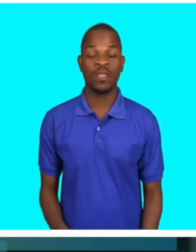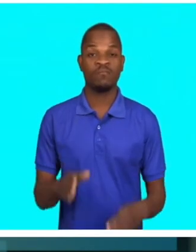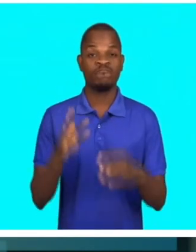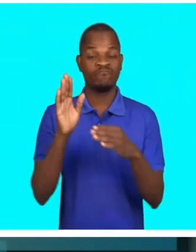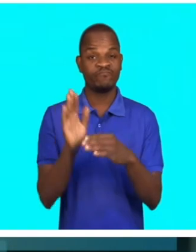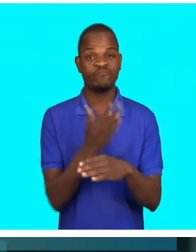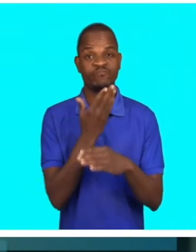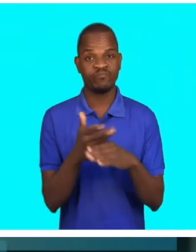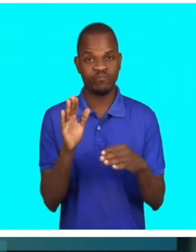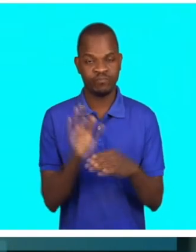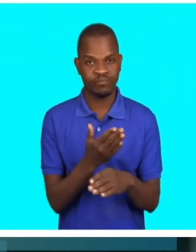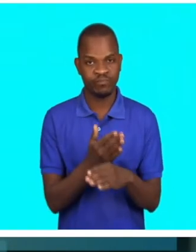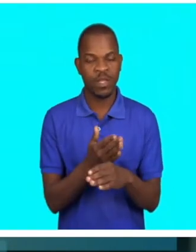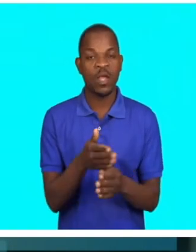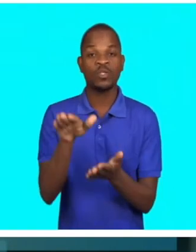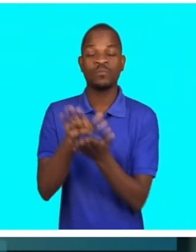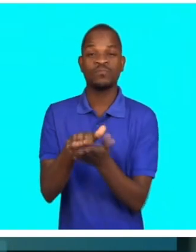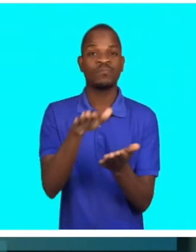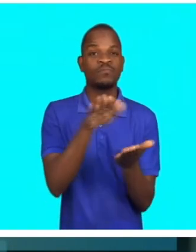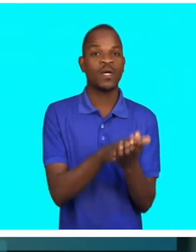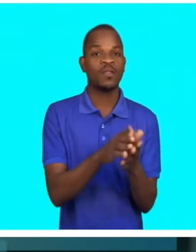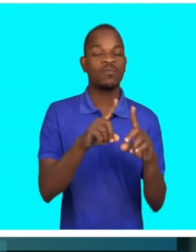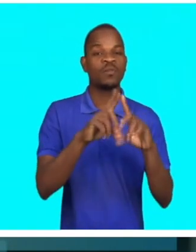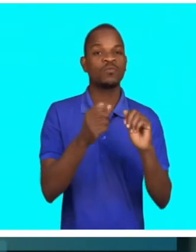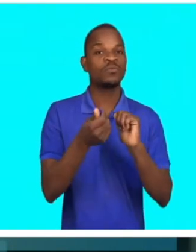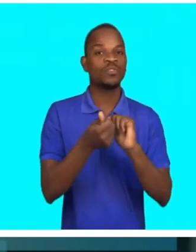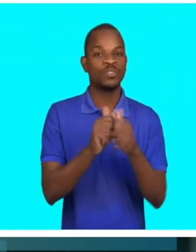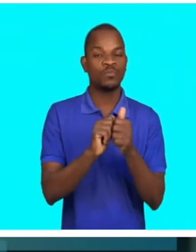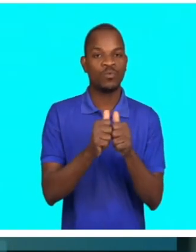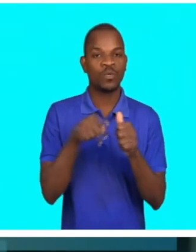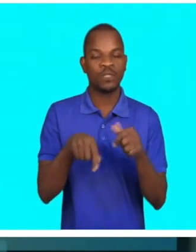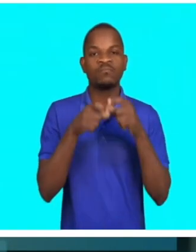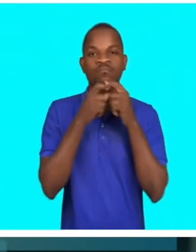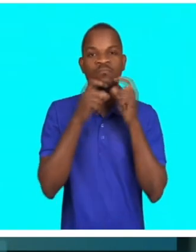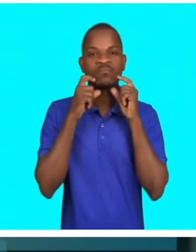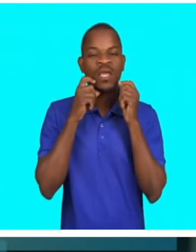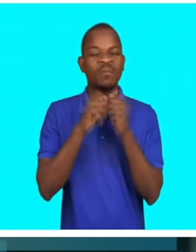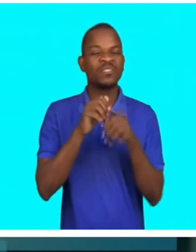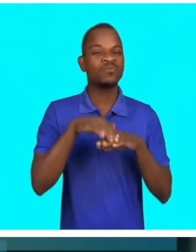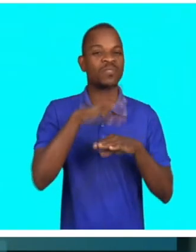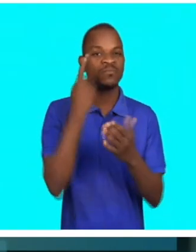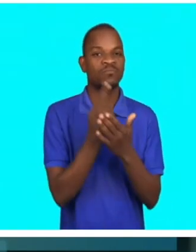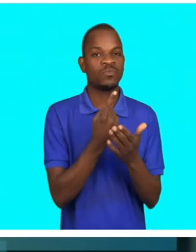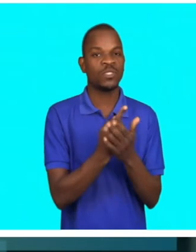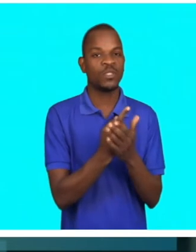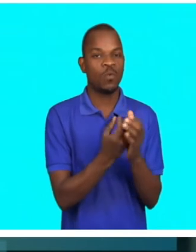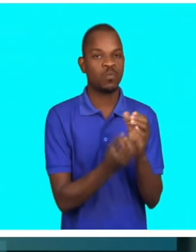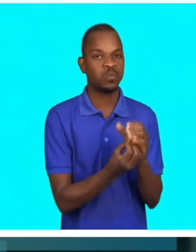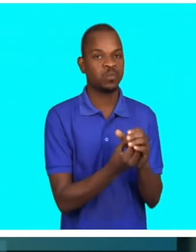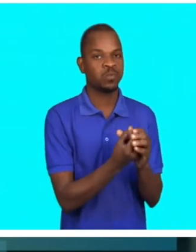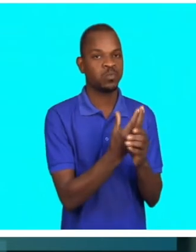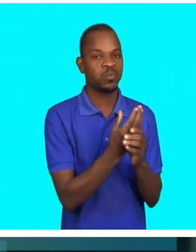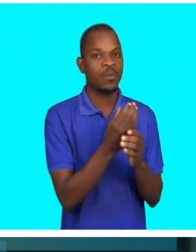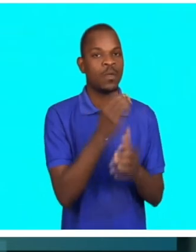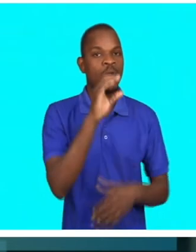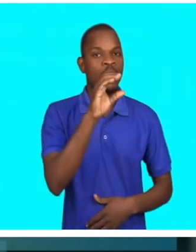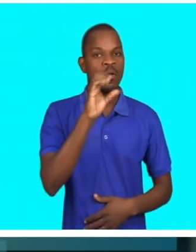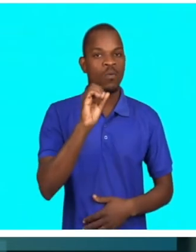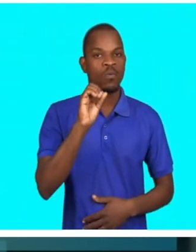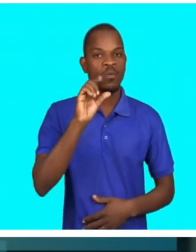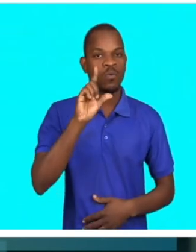O atrechamento dos espaços de esportivo que temos no país, especificamente a Academia Mário